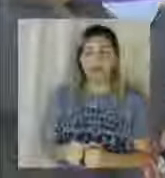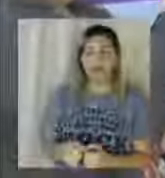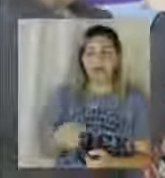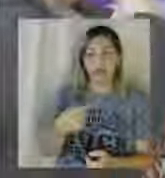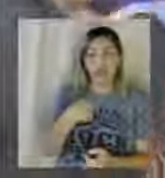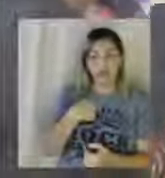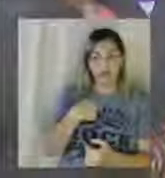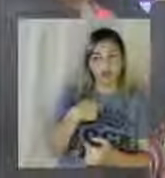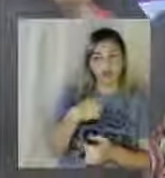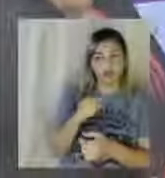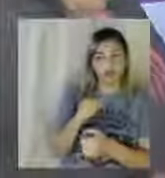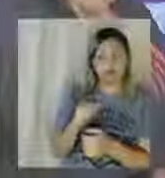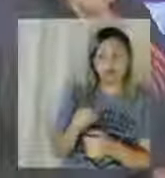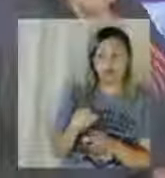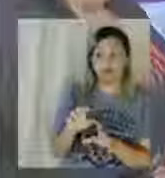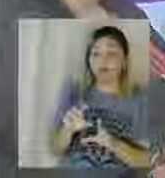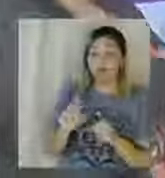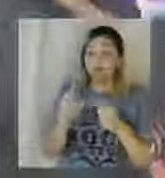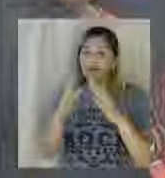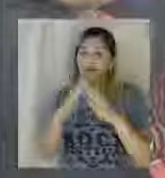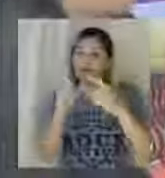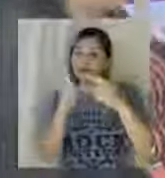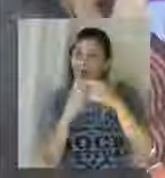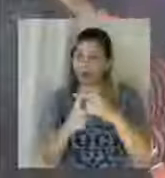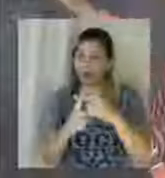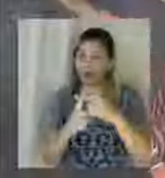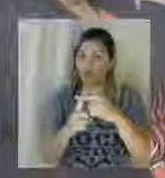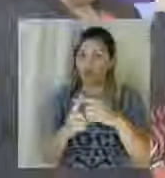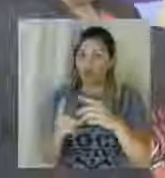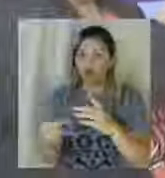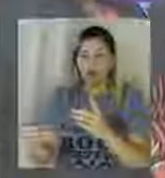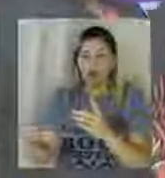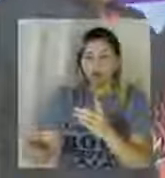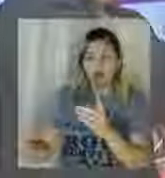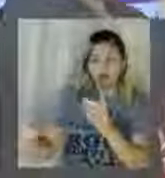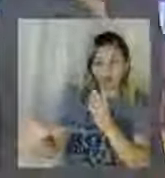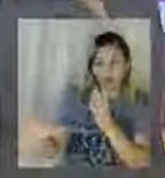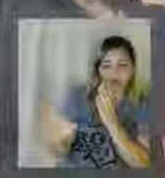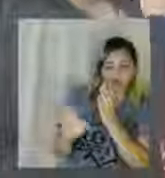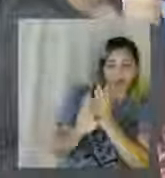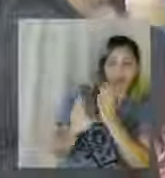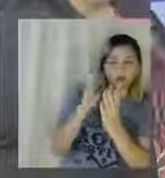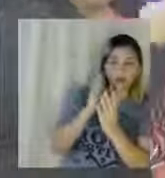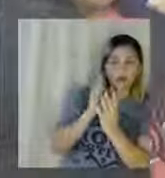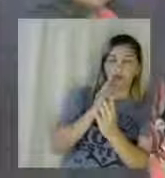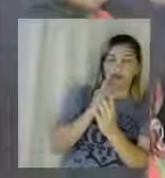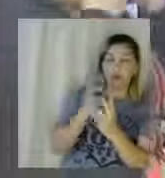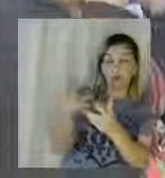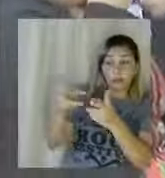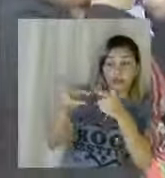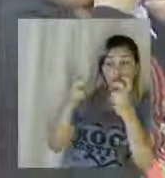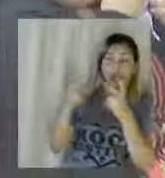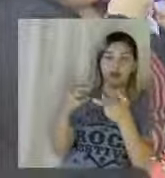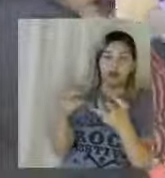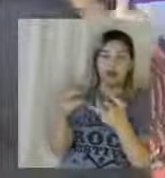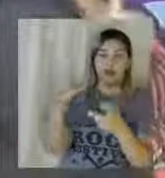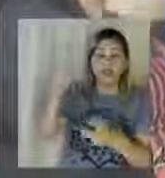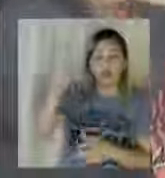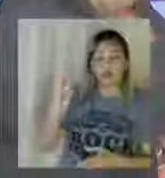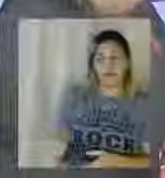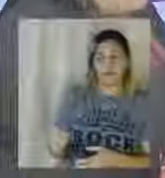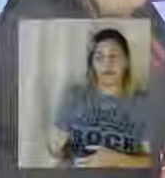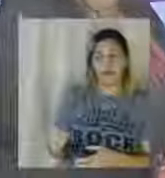eu num evento da igreja, quando se aproxima um surdo e eu percebi que a